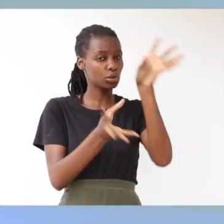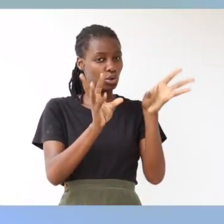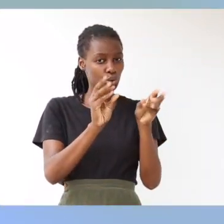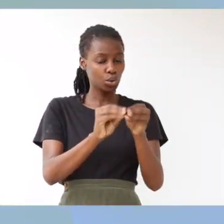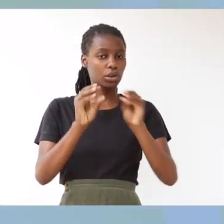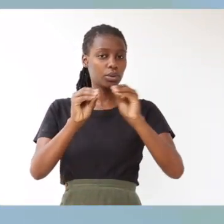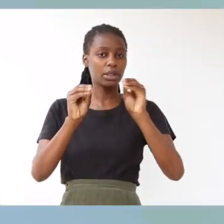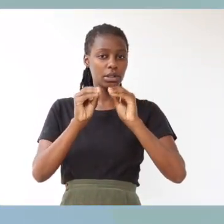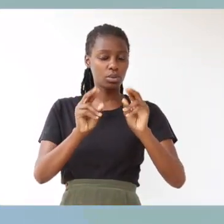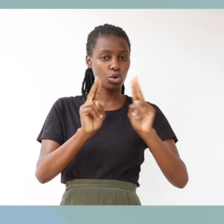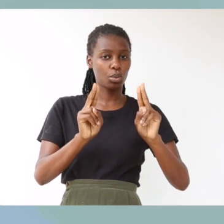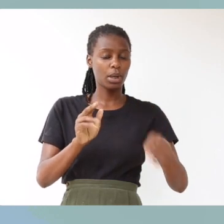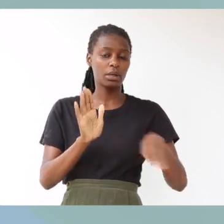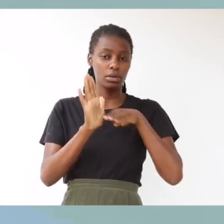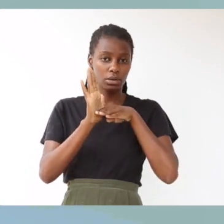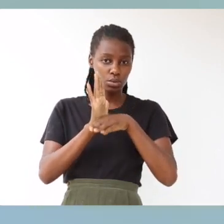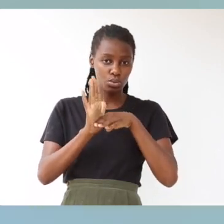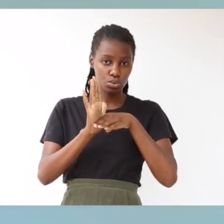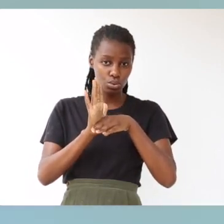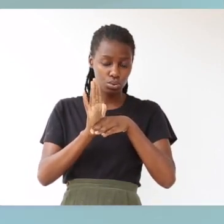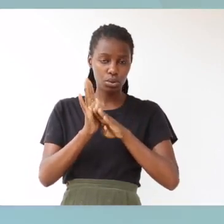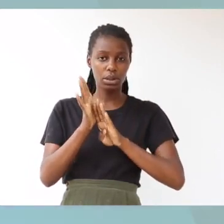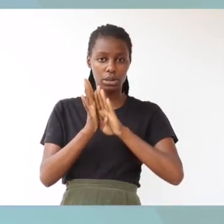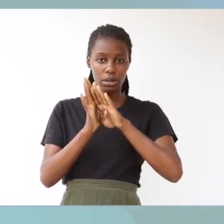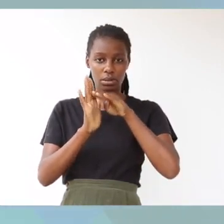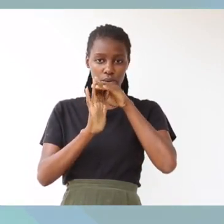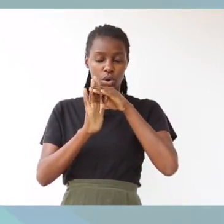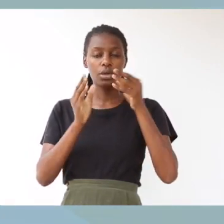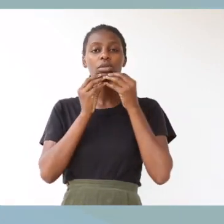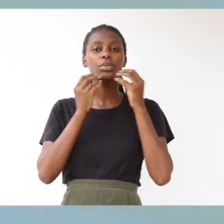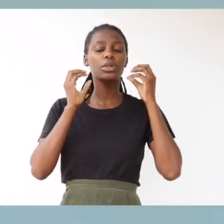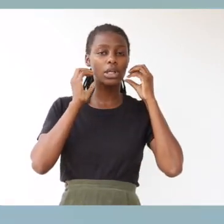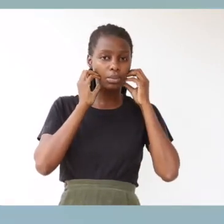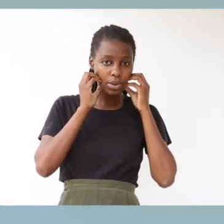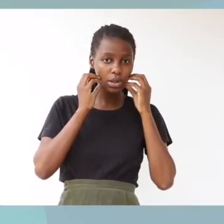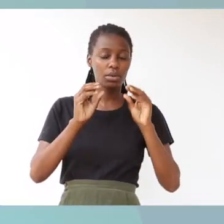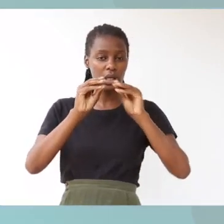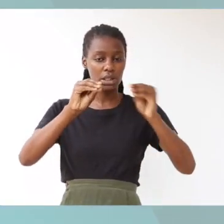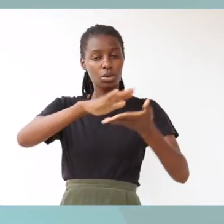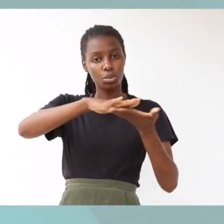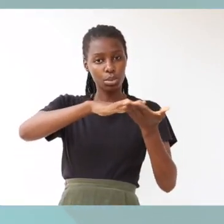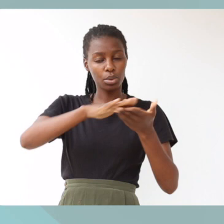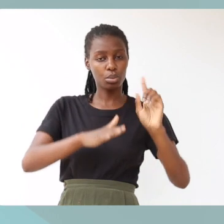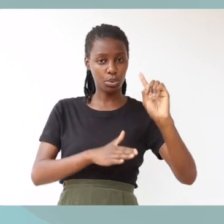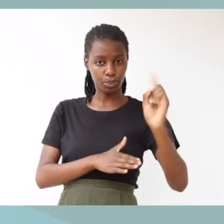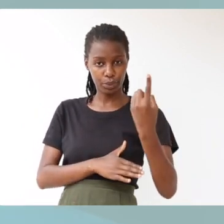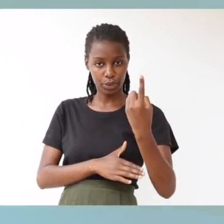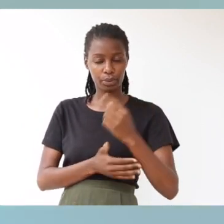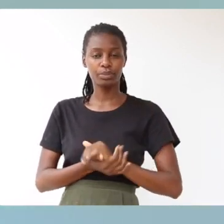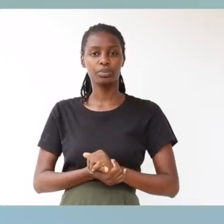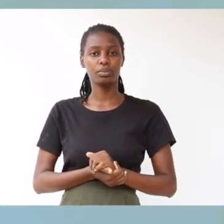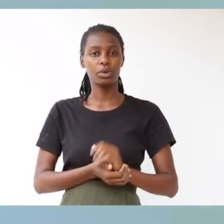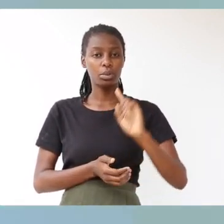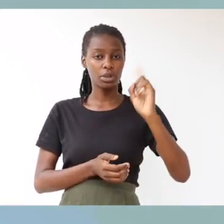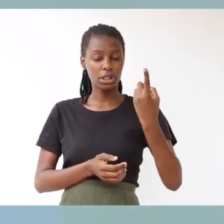ensino regular, situavam-se no sul, centro e norte de Moçambique, sendo maioritariamente do ensino primário do 1º grau,